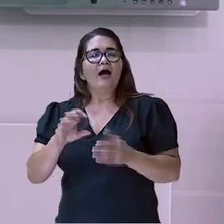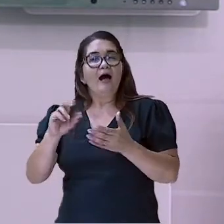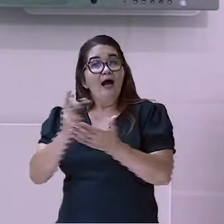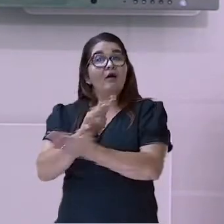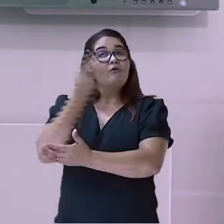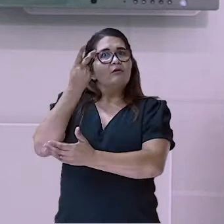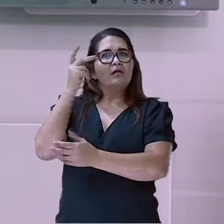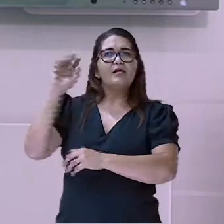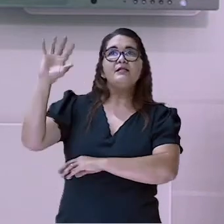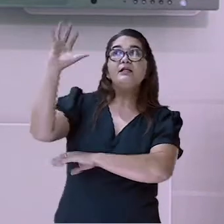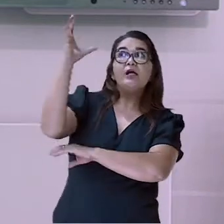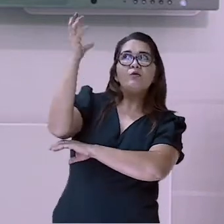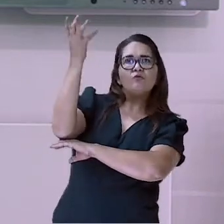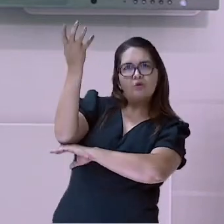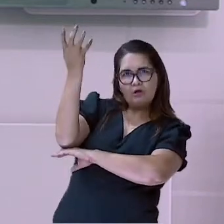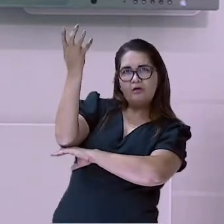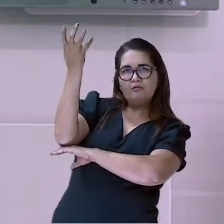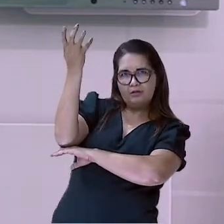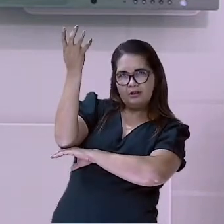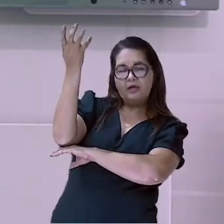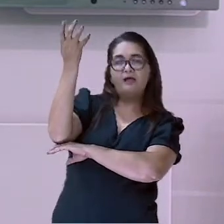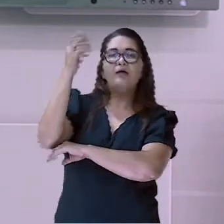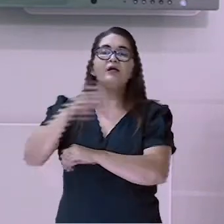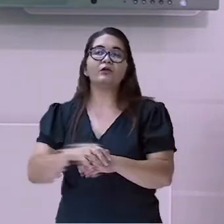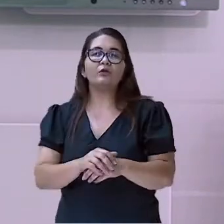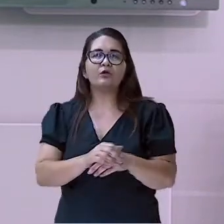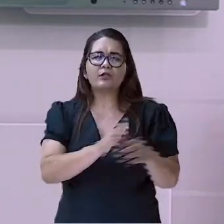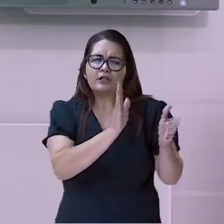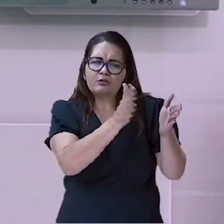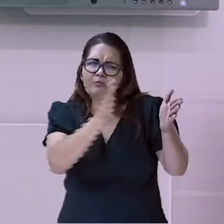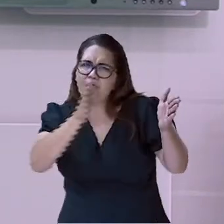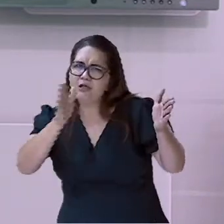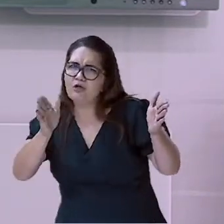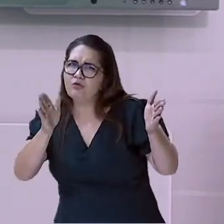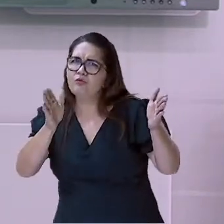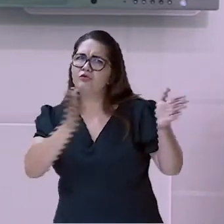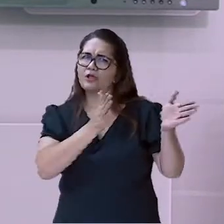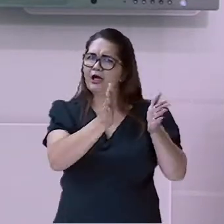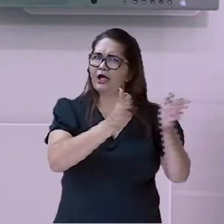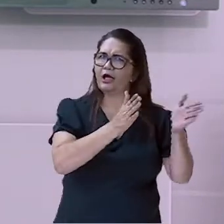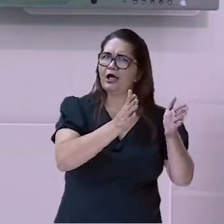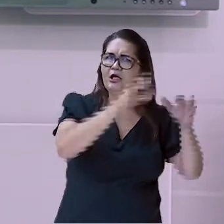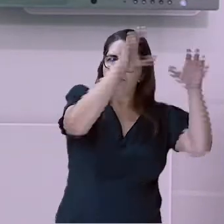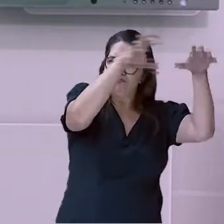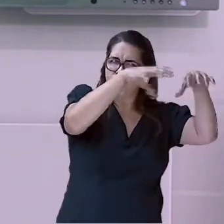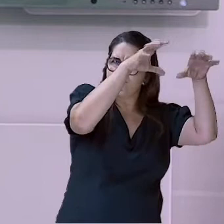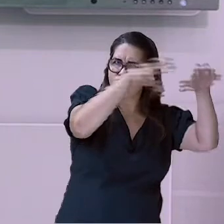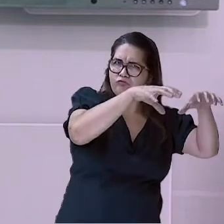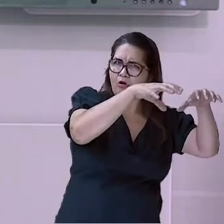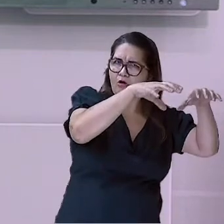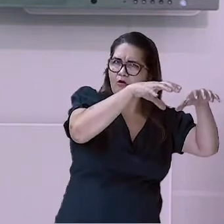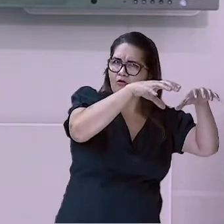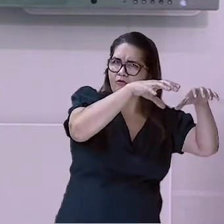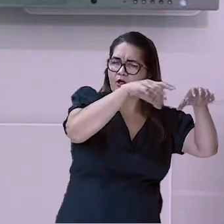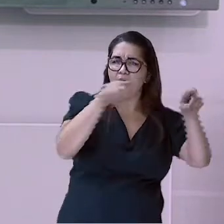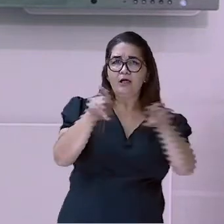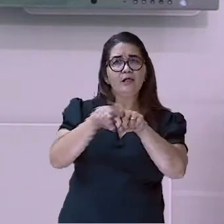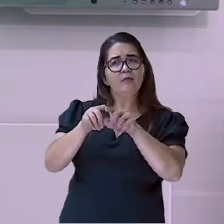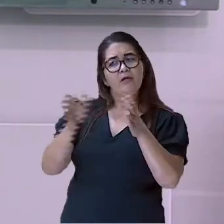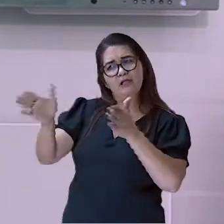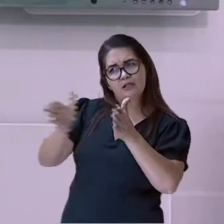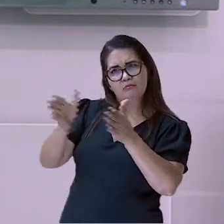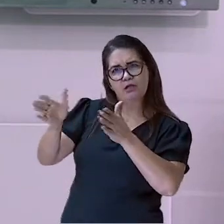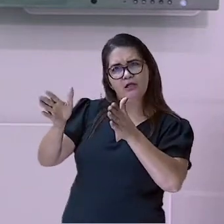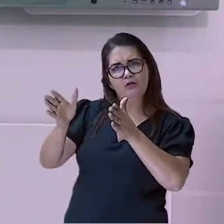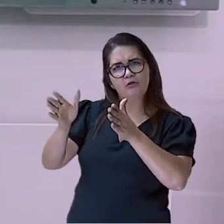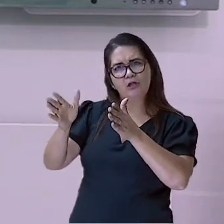períodos de seca não chove. Mas essa observação, ela demorou anos para acontecer. Eles